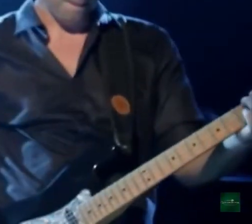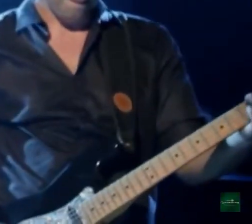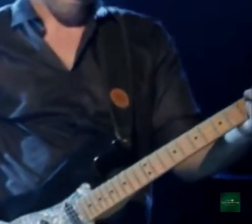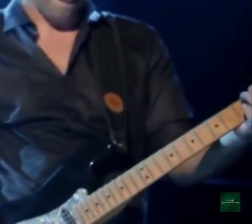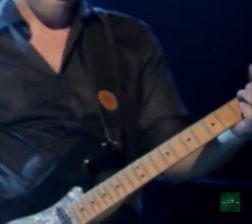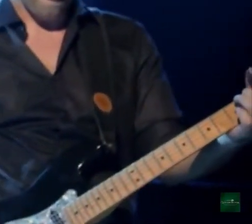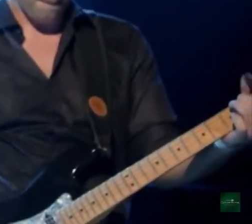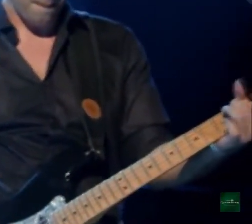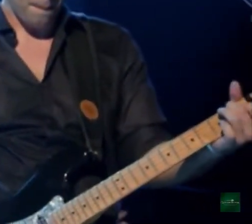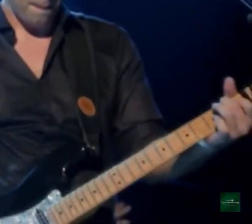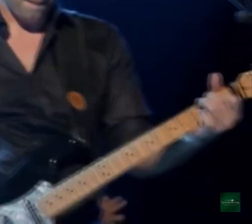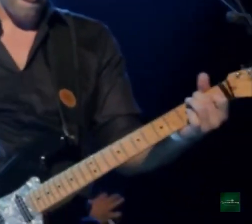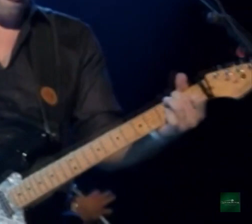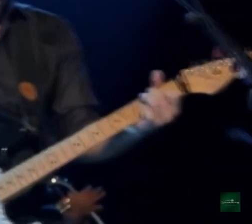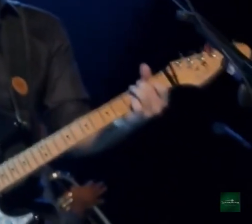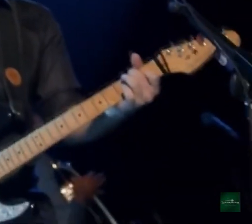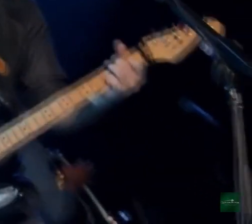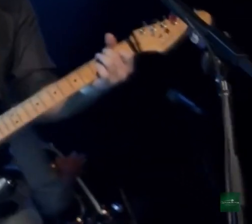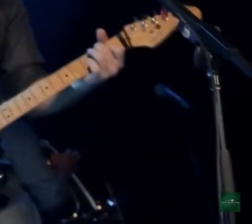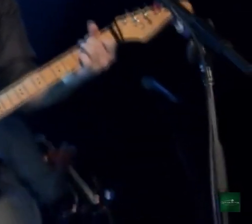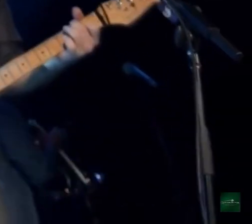do teu ser.